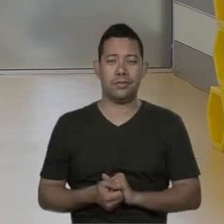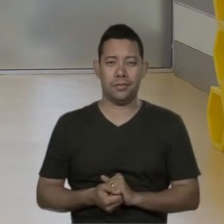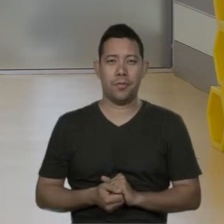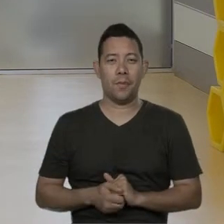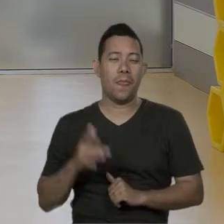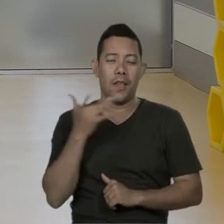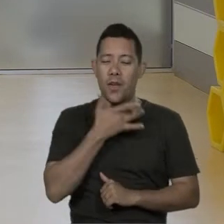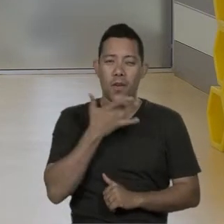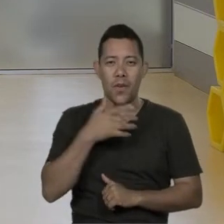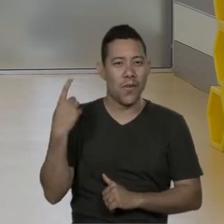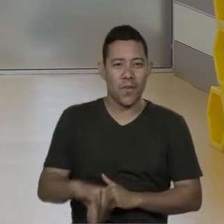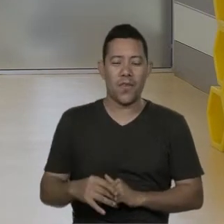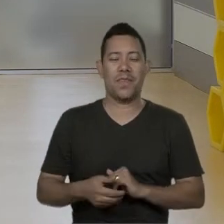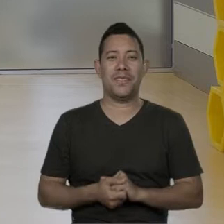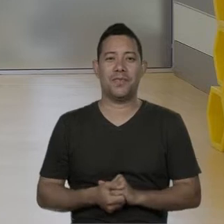Pedal gostoso,